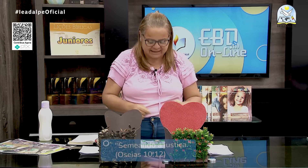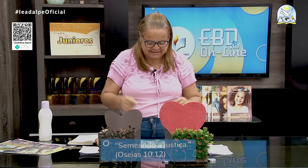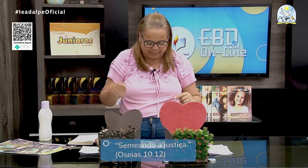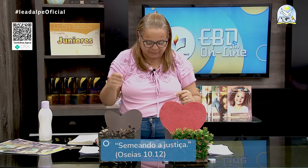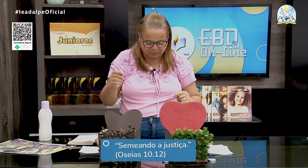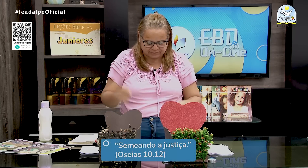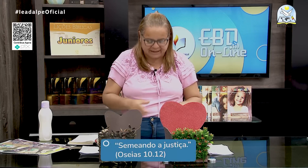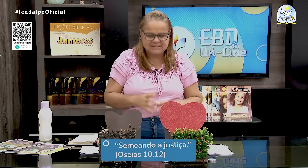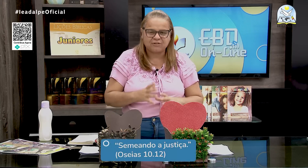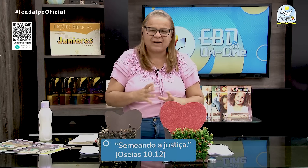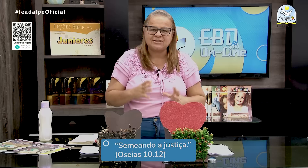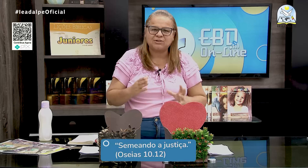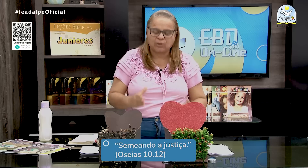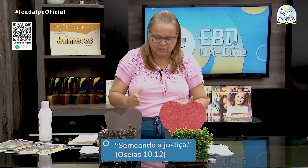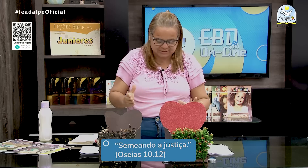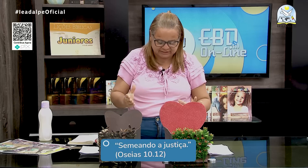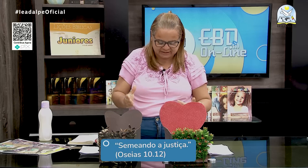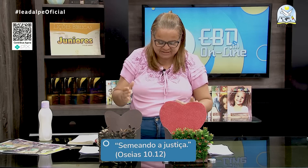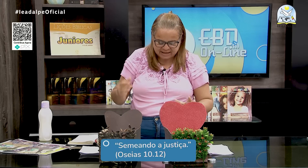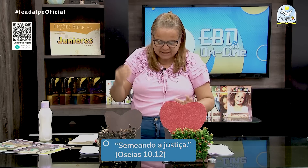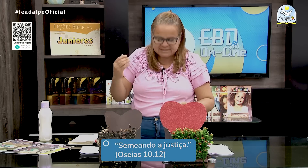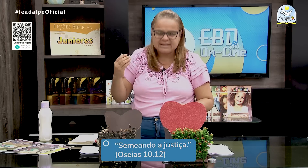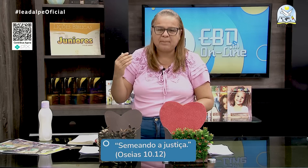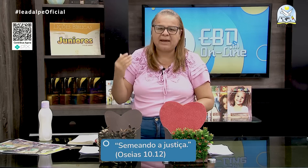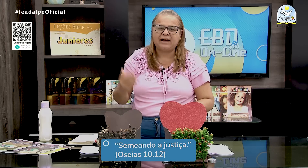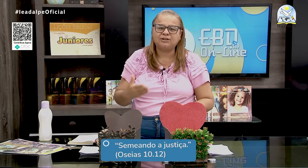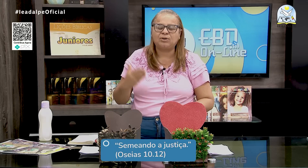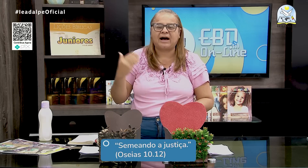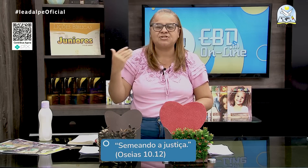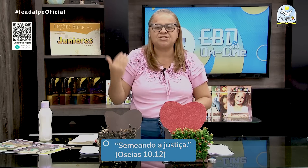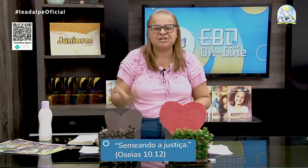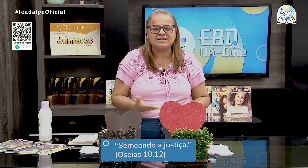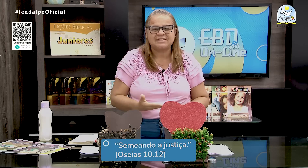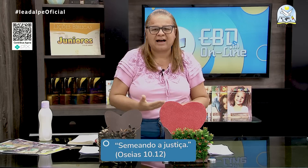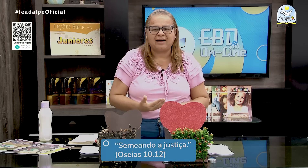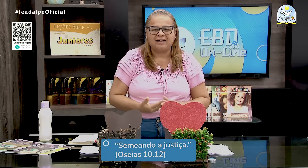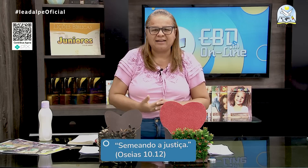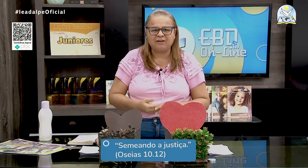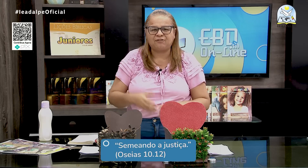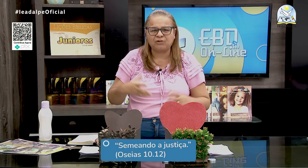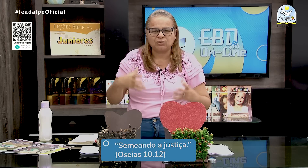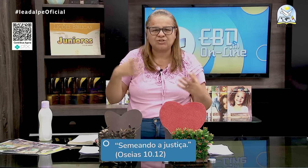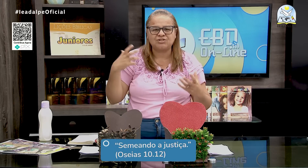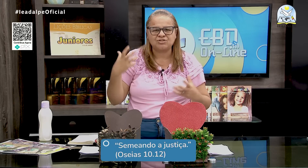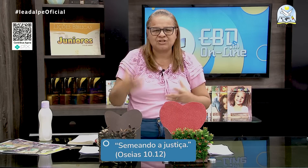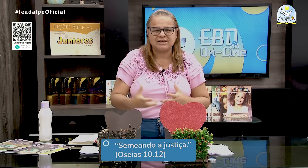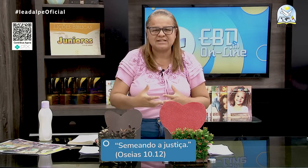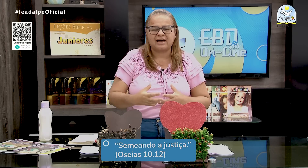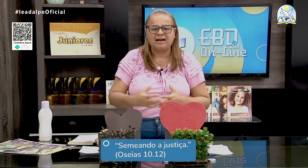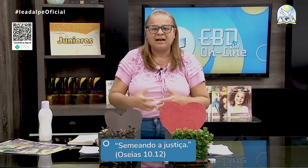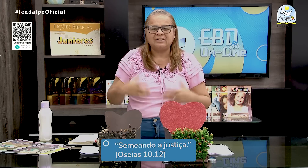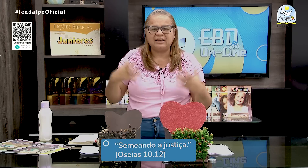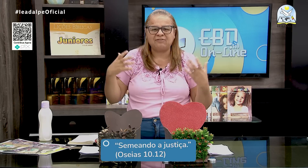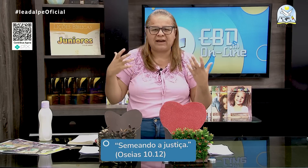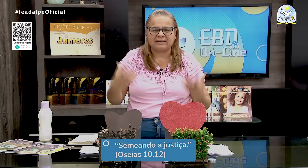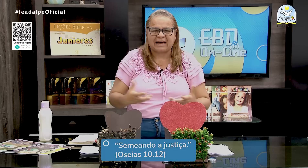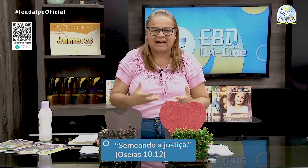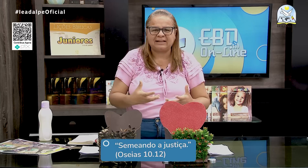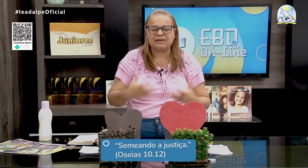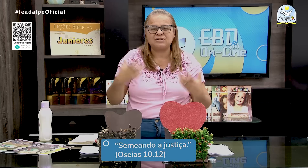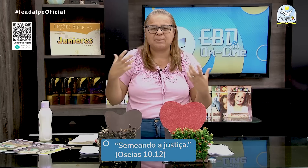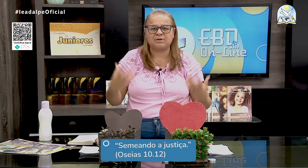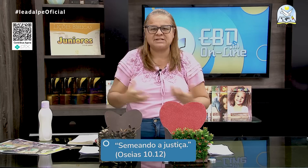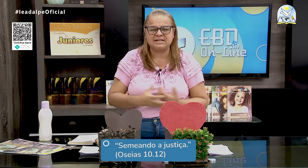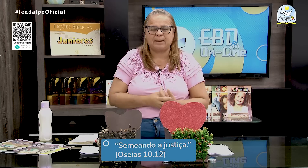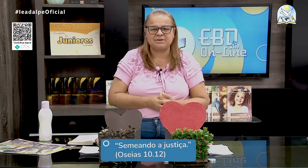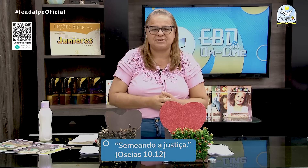de Oséias Capítulo 10 e o verso 12 diz Semeando a justiça né fruto de Justiça de verdade